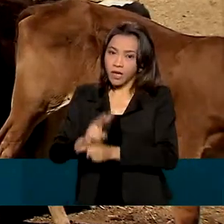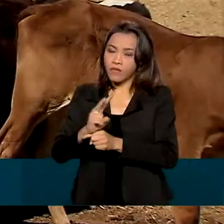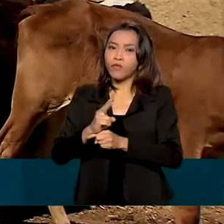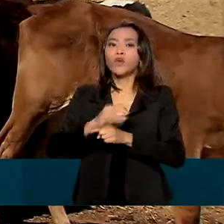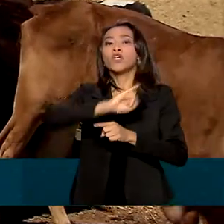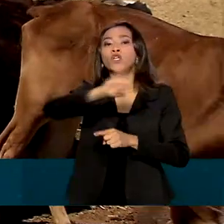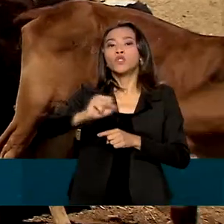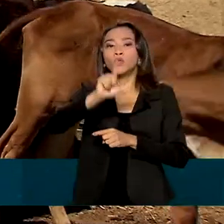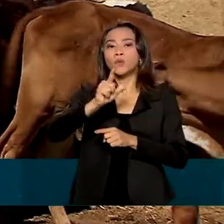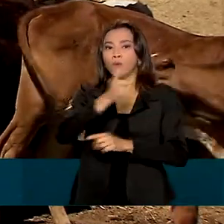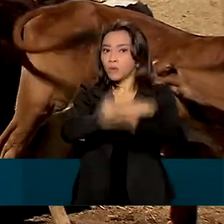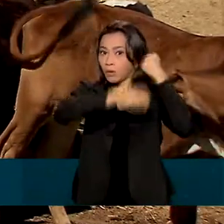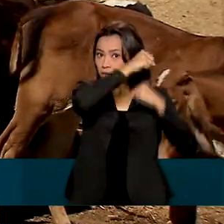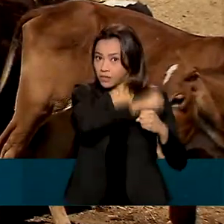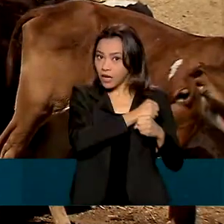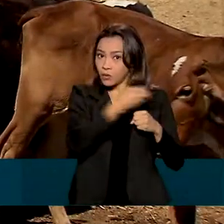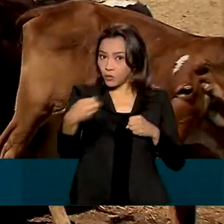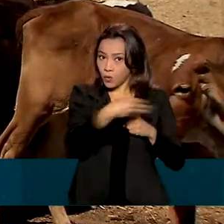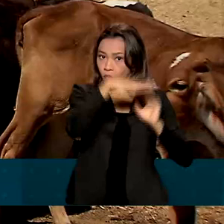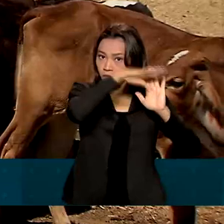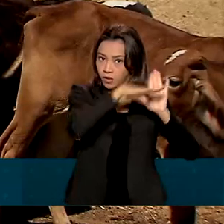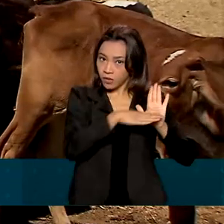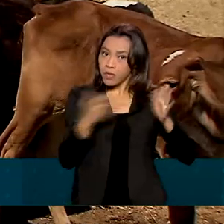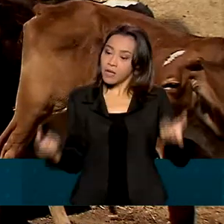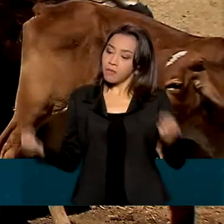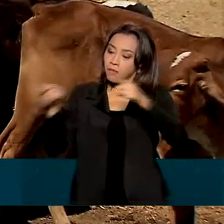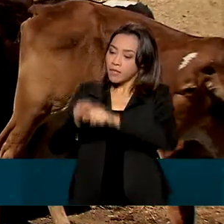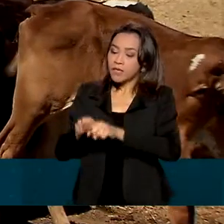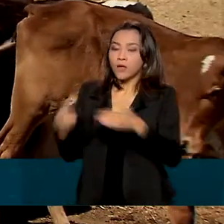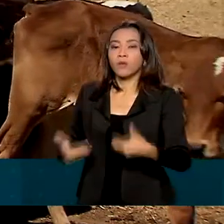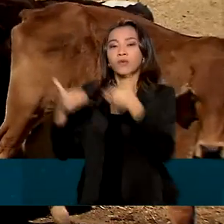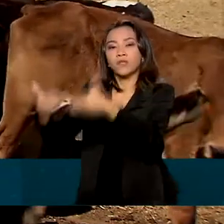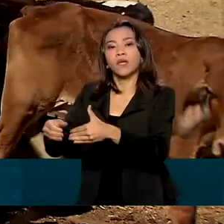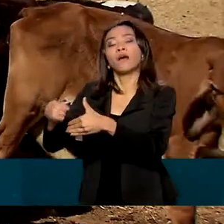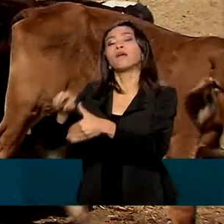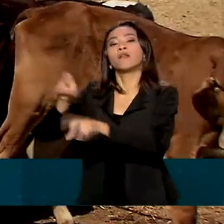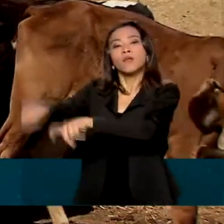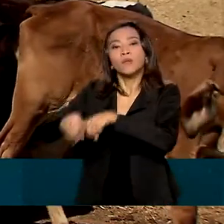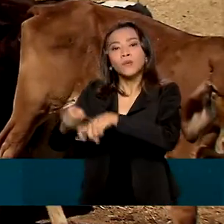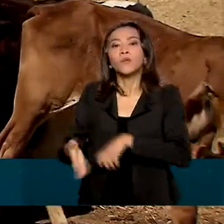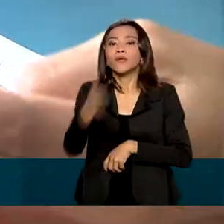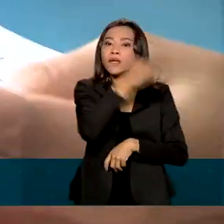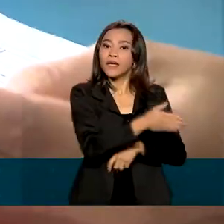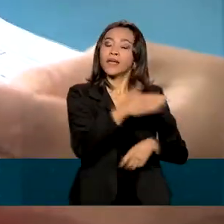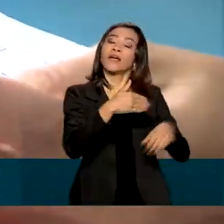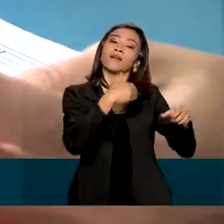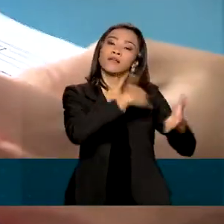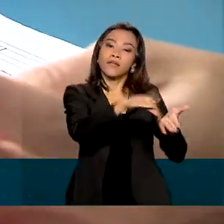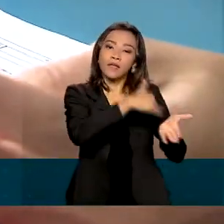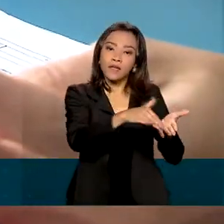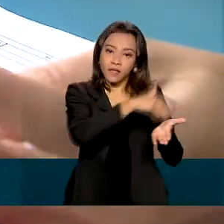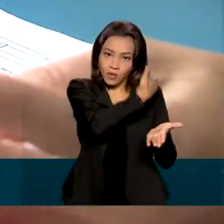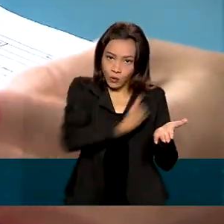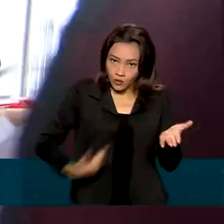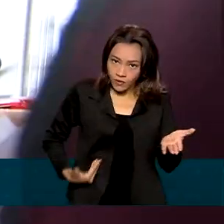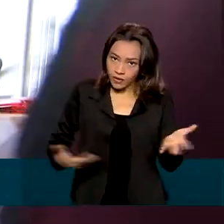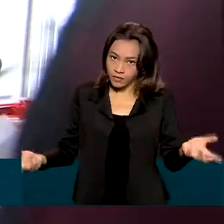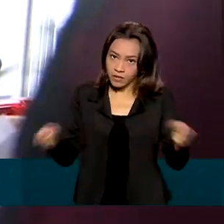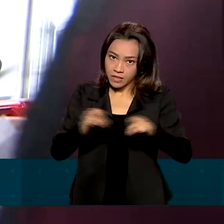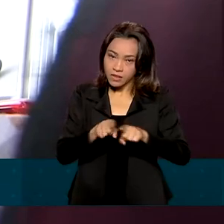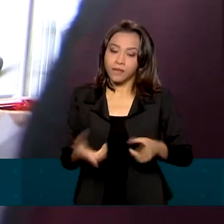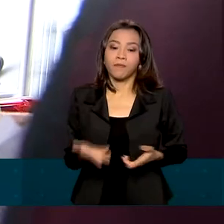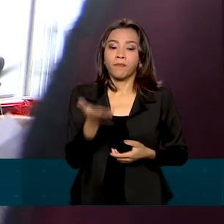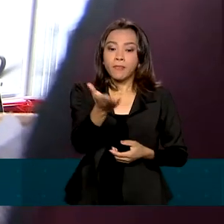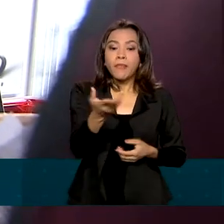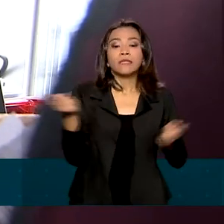do ano passado, em uma parceria entre o Ministério da Agricultura e a Secretaria de Governo Digital. É possível enviar o projeto técnico